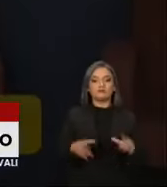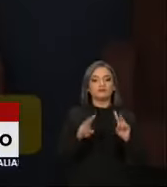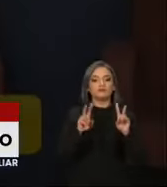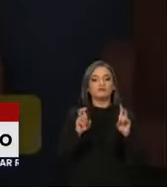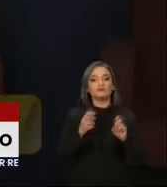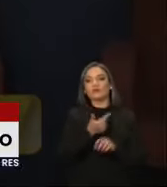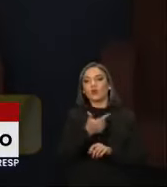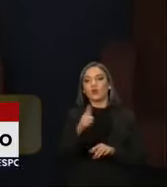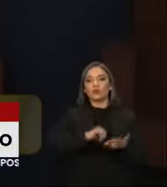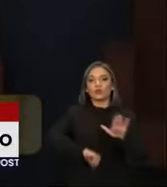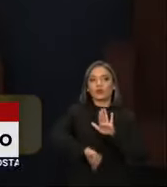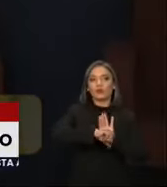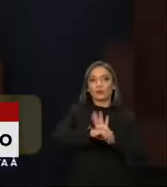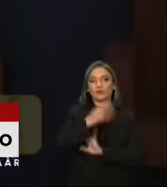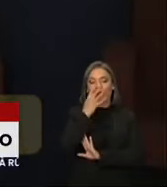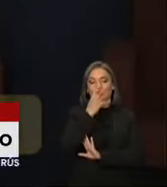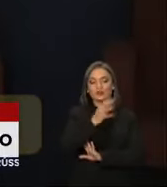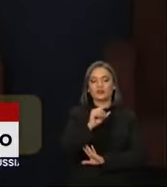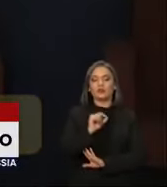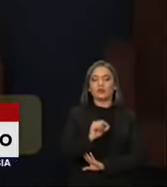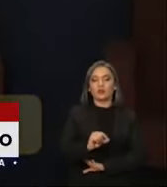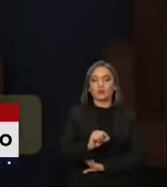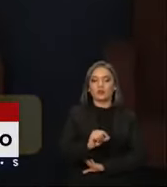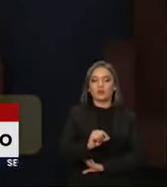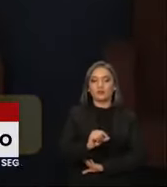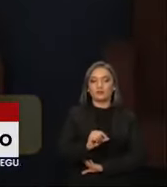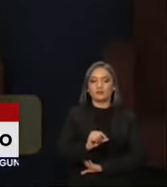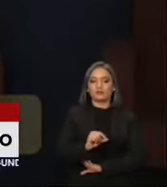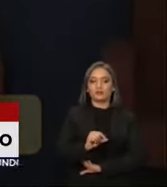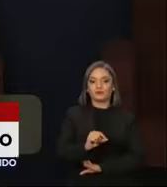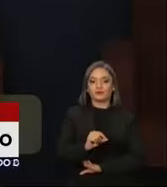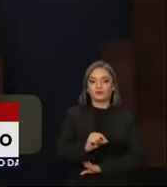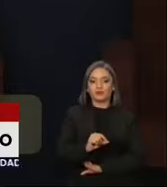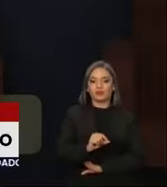crime imputado, que é o delito de dano.